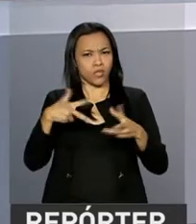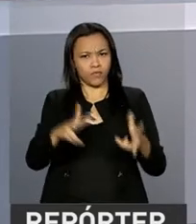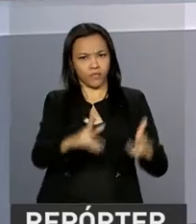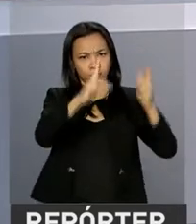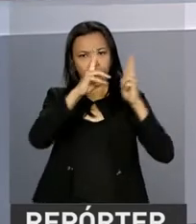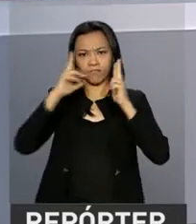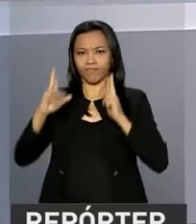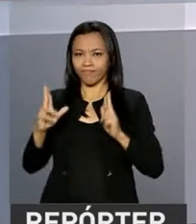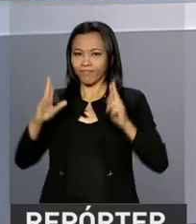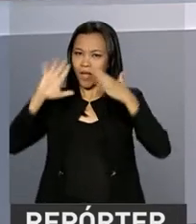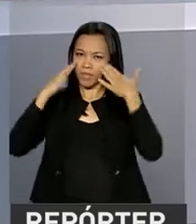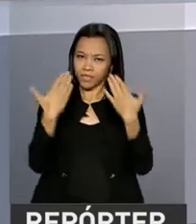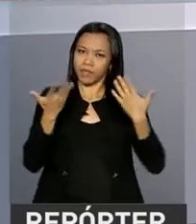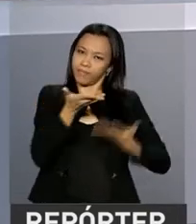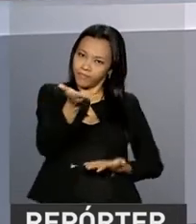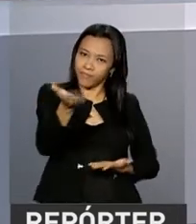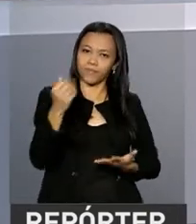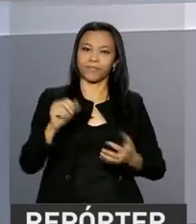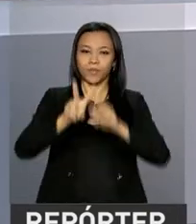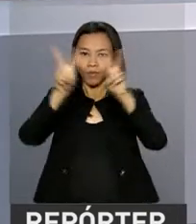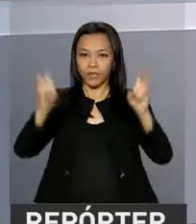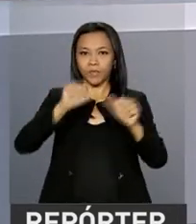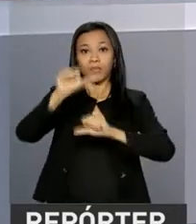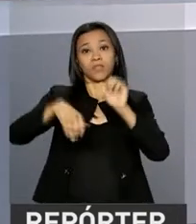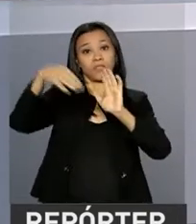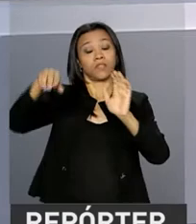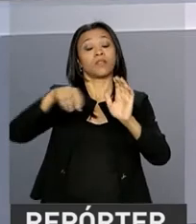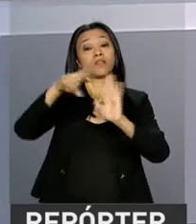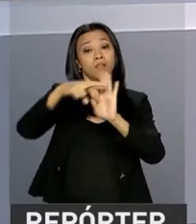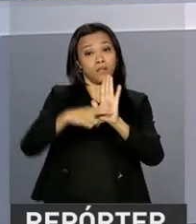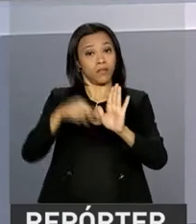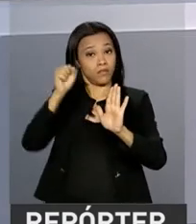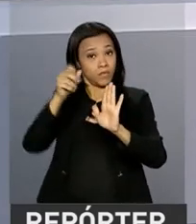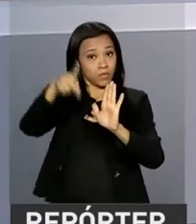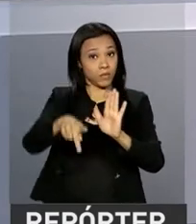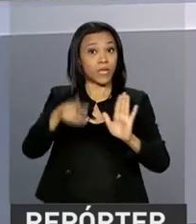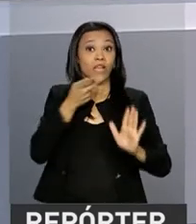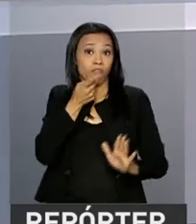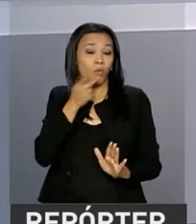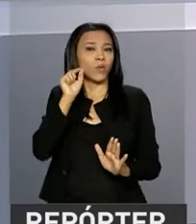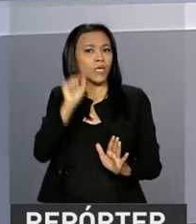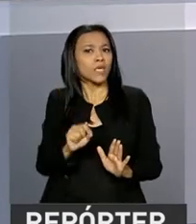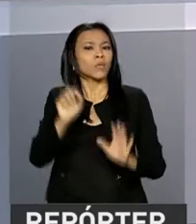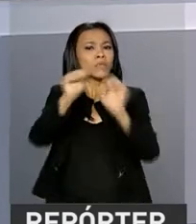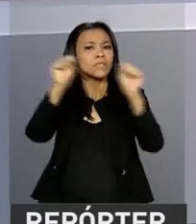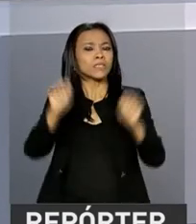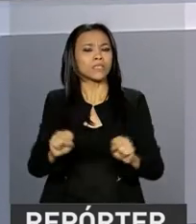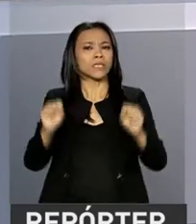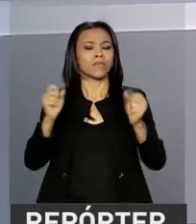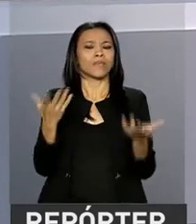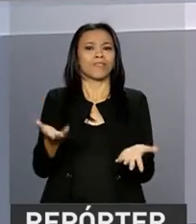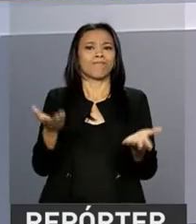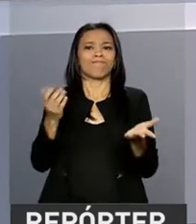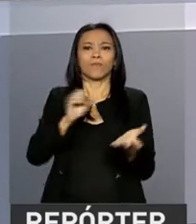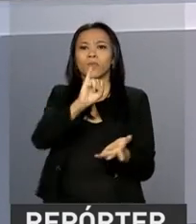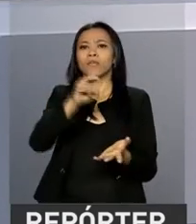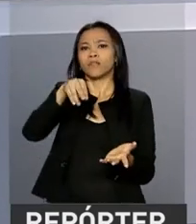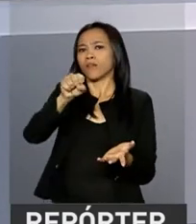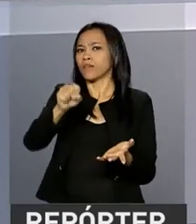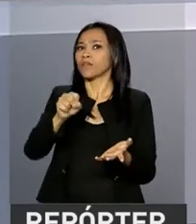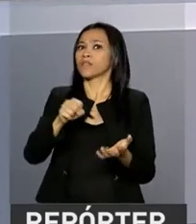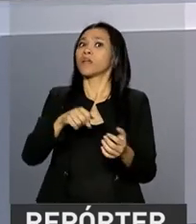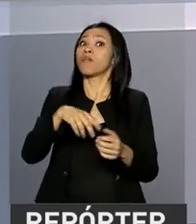presidente fala sobre a reforma da previdência temer disse que o ideal seria que o sistema previdenciário tivesse uma revisão a cada